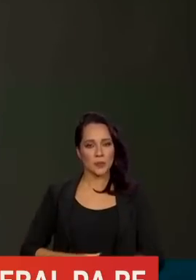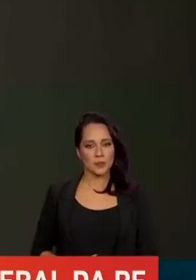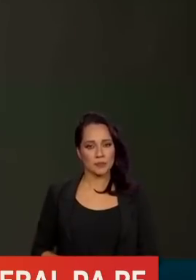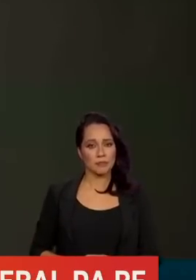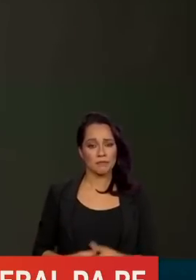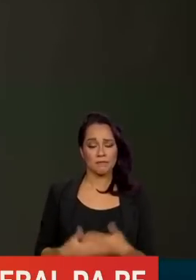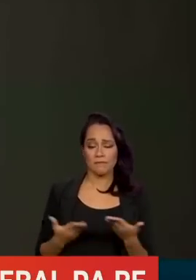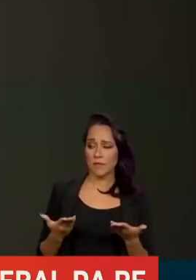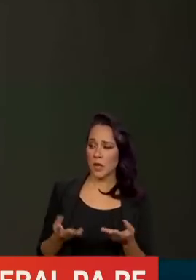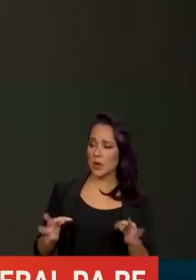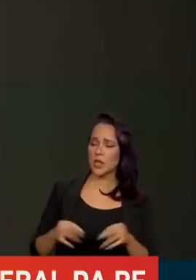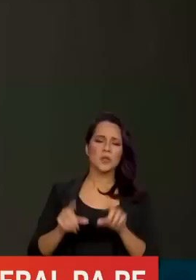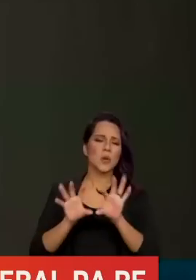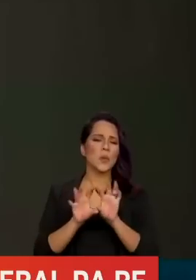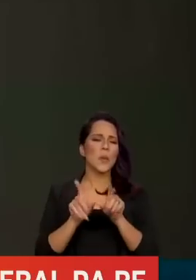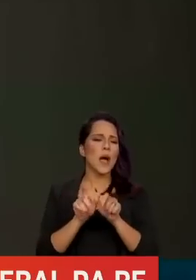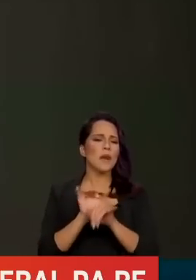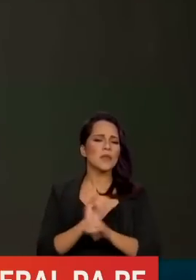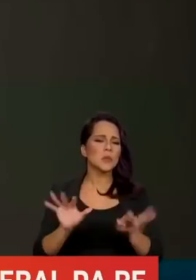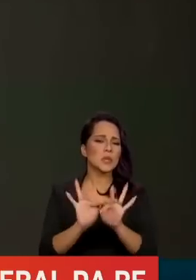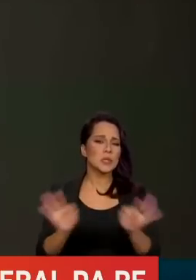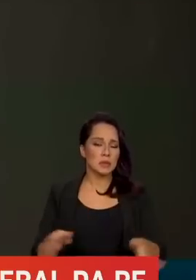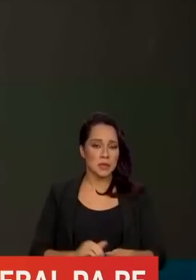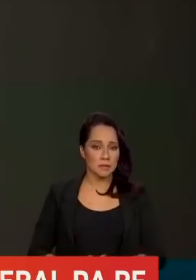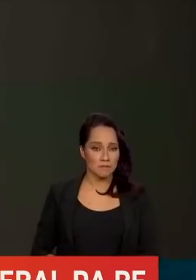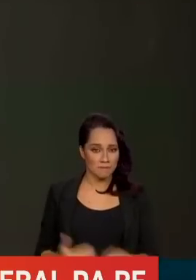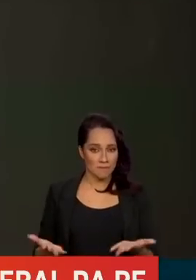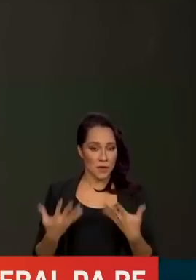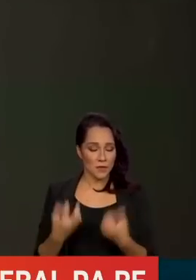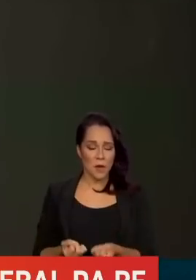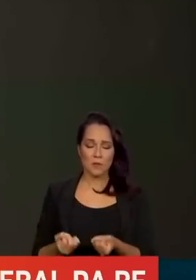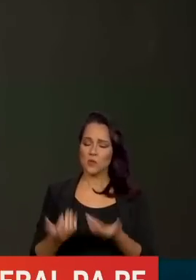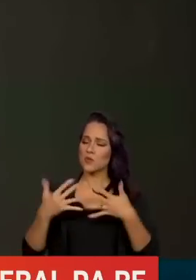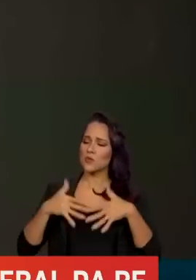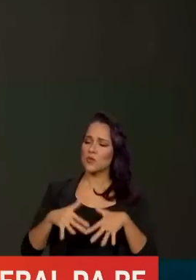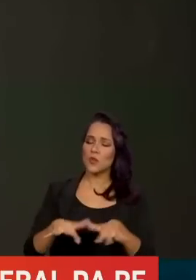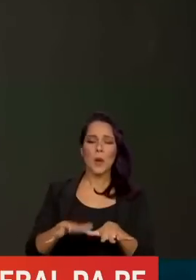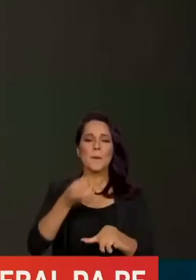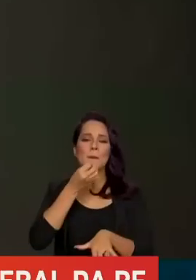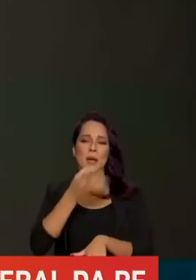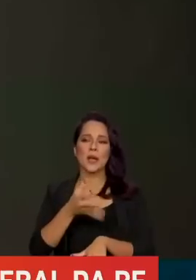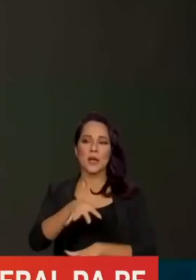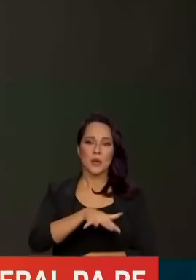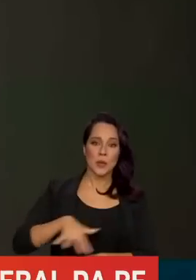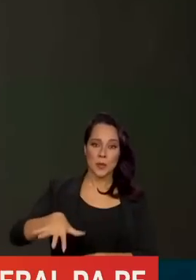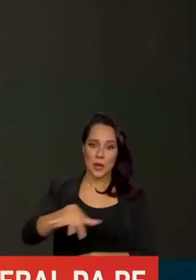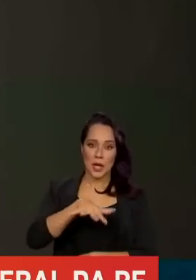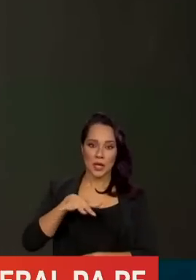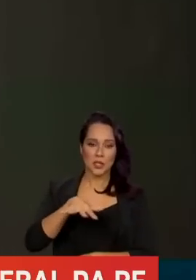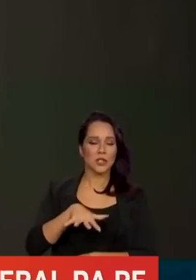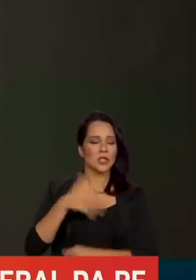amigos amigas são mensagens simples e com isto vamos conviver muito bem no ambiente